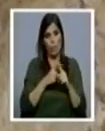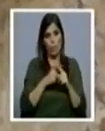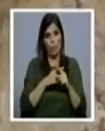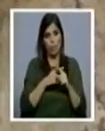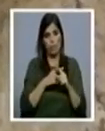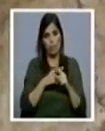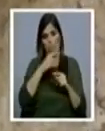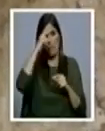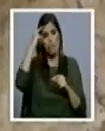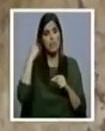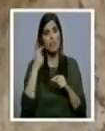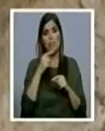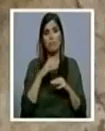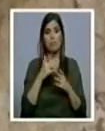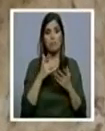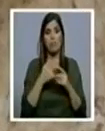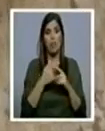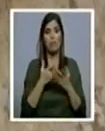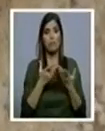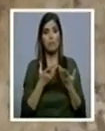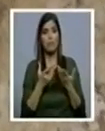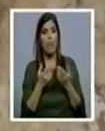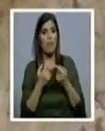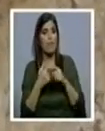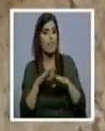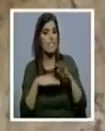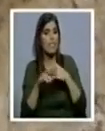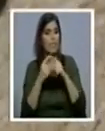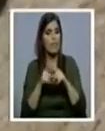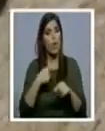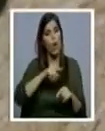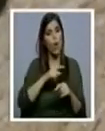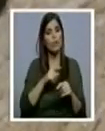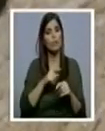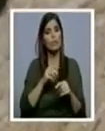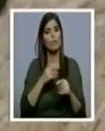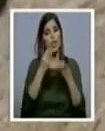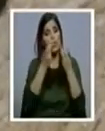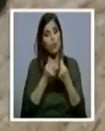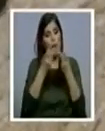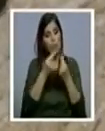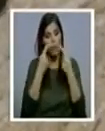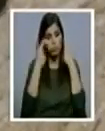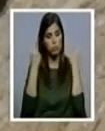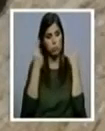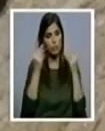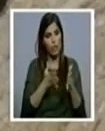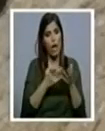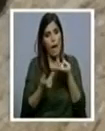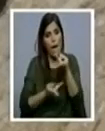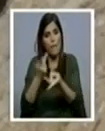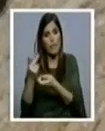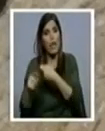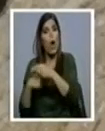temperatura raramente são as que fazem a diferença. Nós já publicamos alguns desses resultados e estamos a analisar